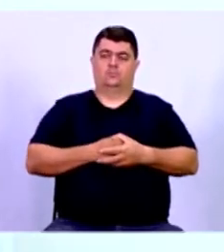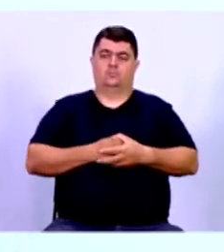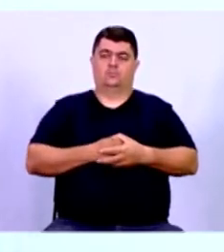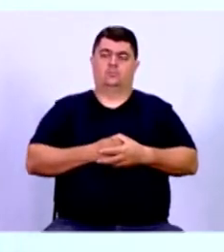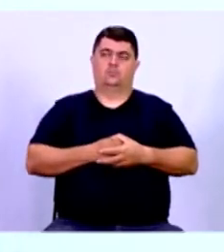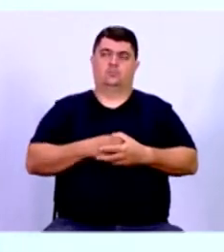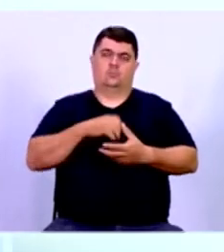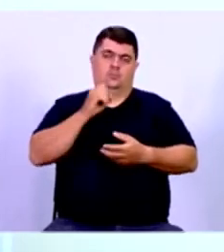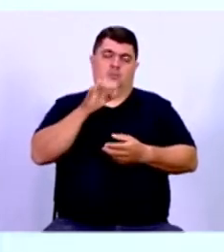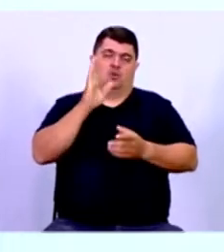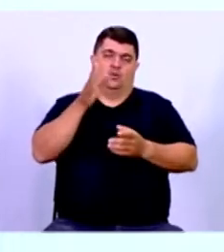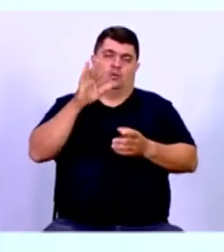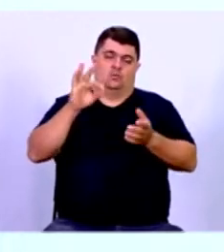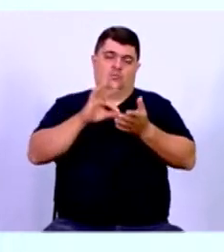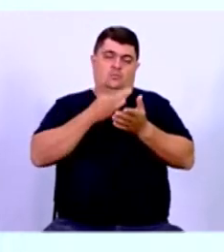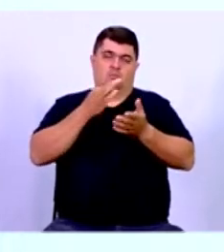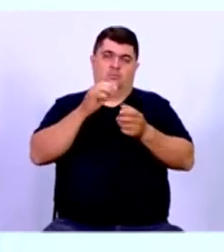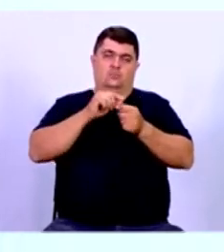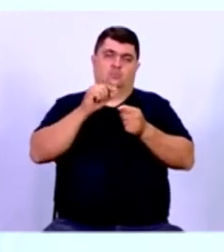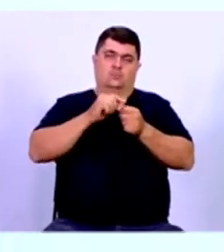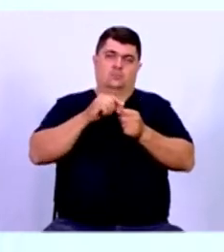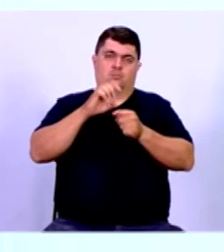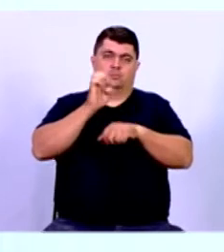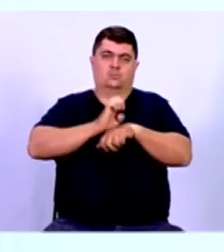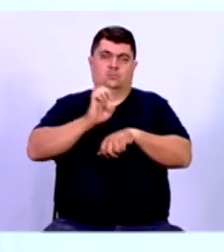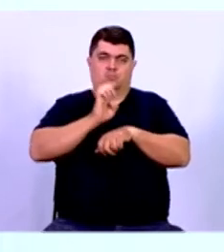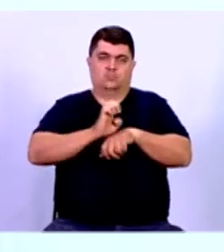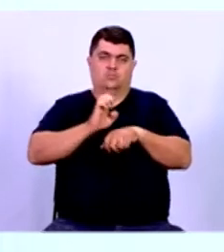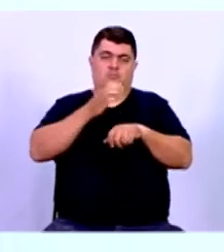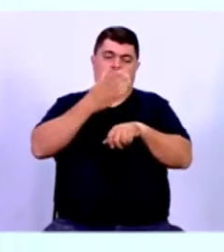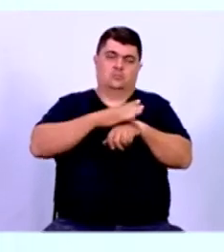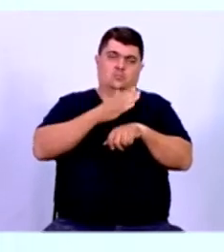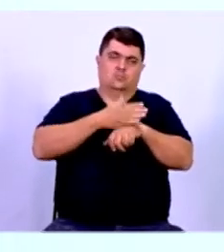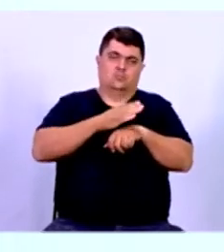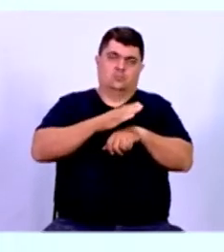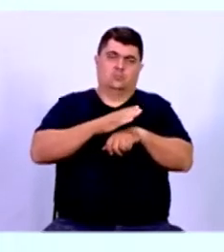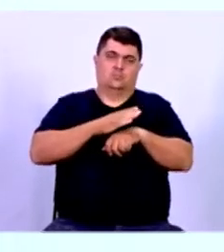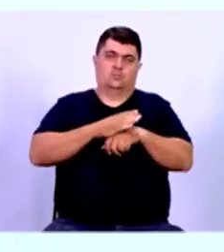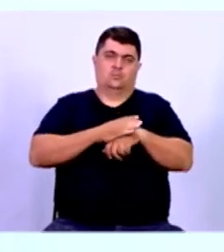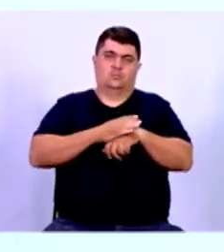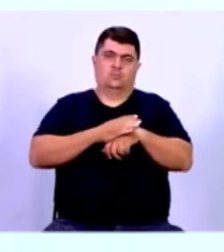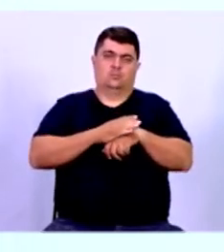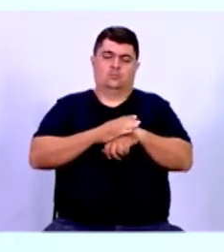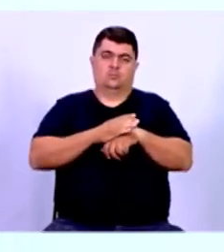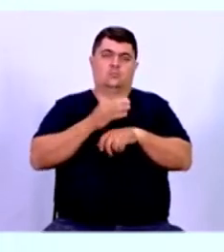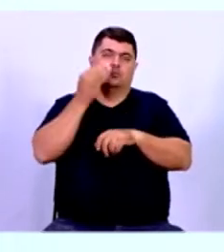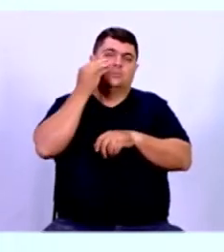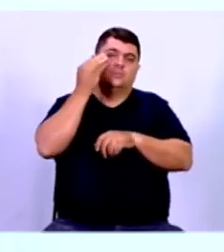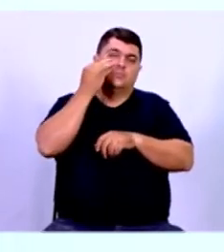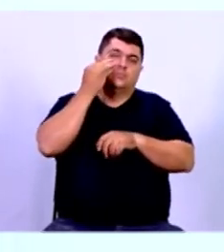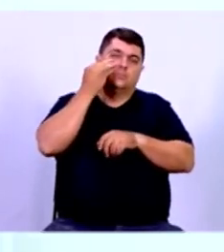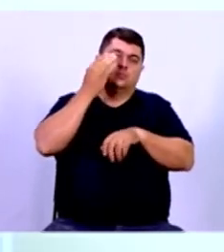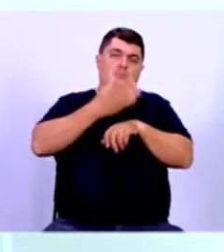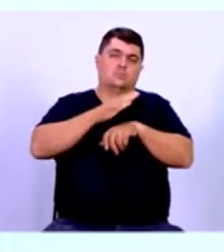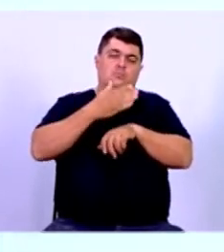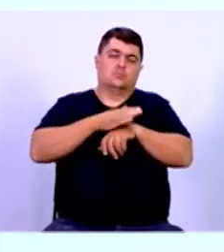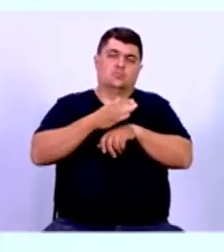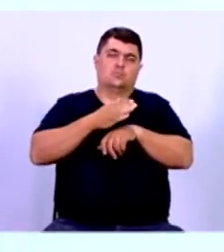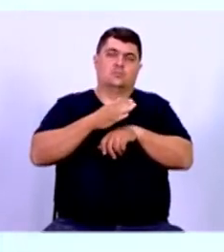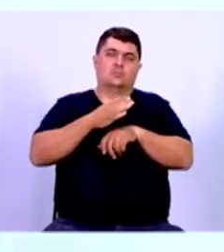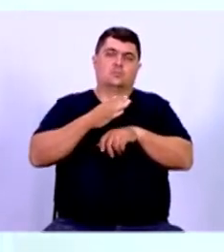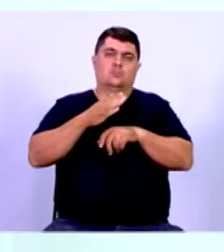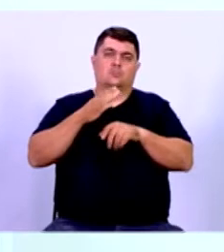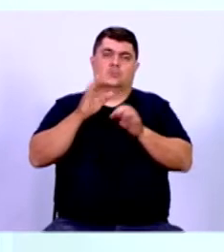enfim, assina esse termo, você tem que realizar as atividades propostas. E para realizar essas atividades, então, vai